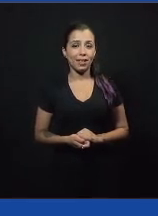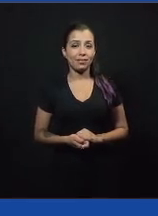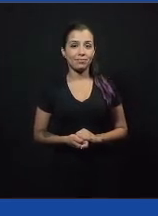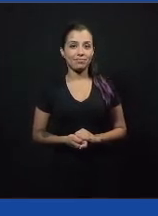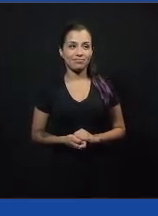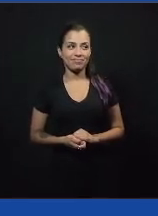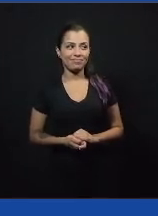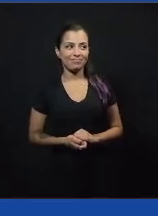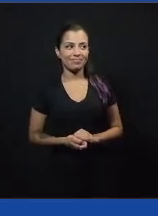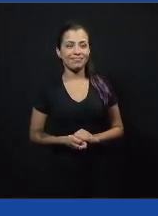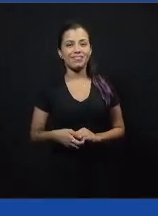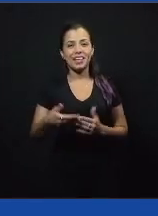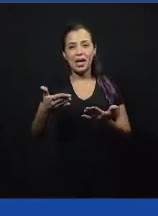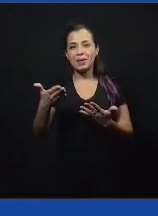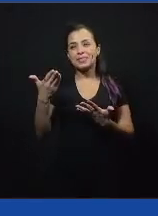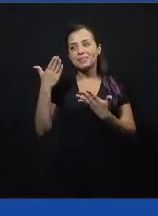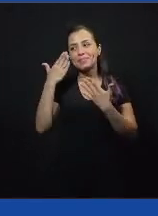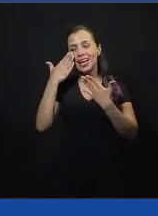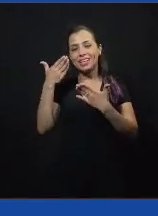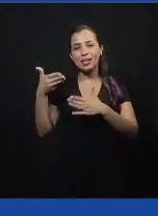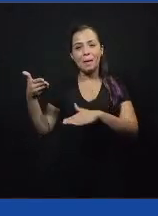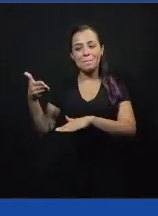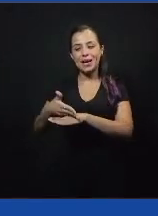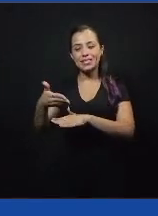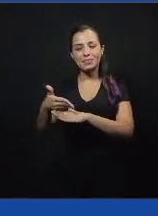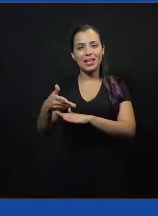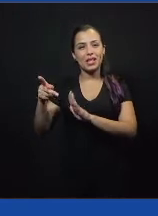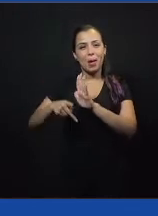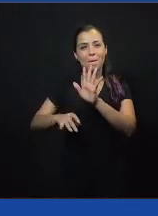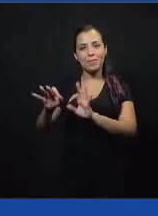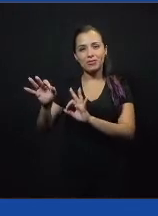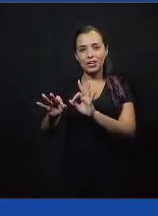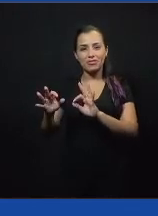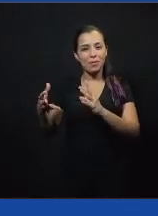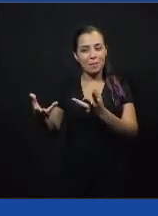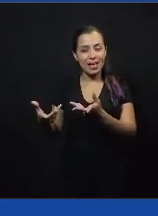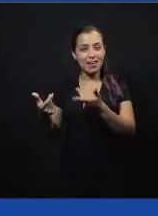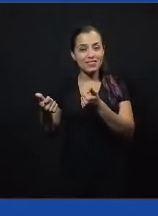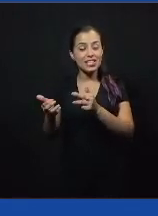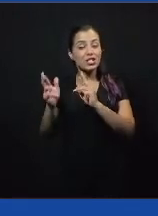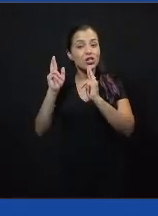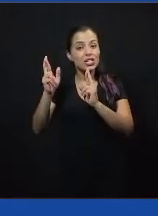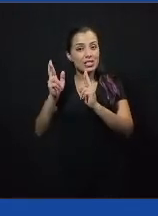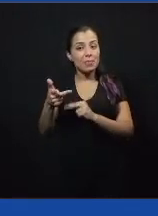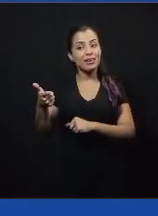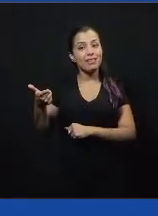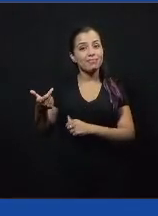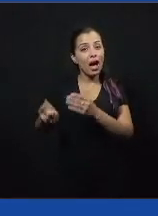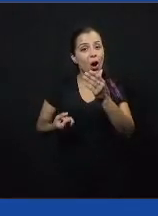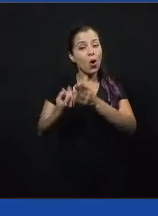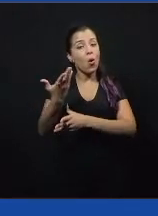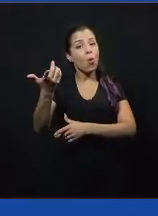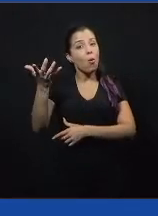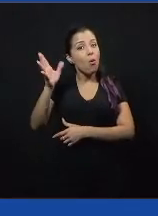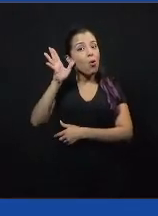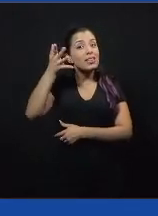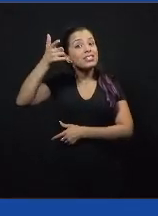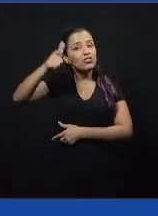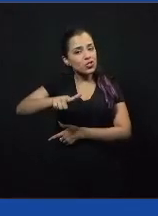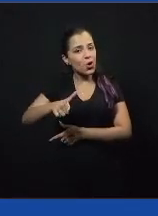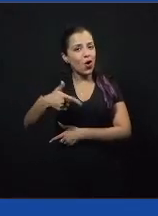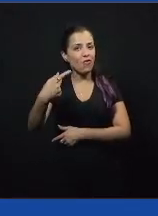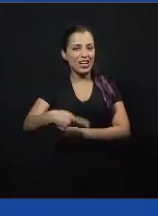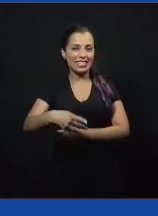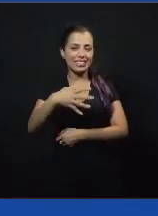foi uma maravilha para fazer o projeto e espero que ocorreu muito mais desses aqui nossa cidade que realmente foi compactador